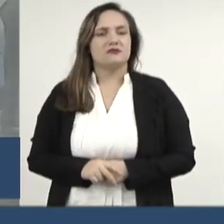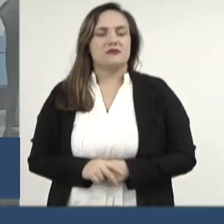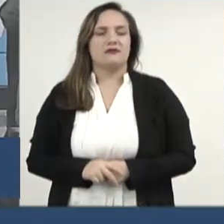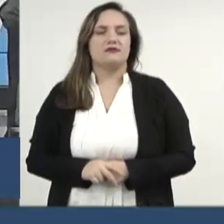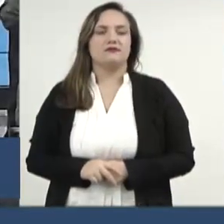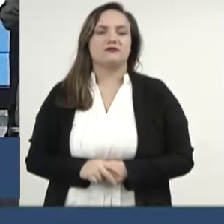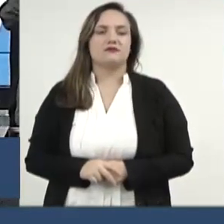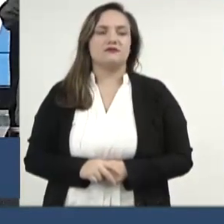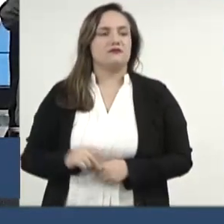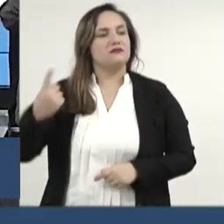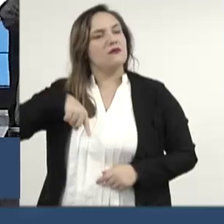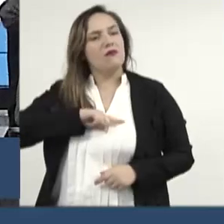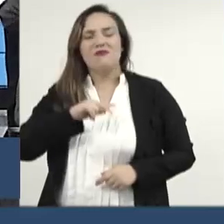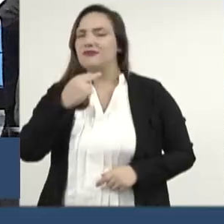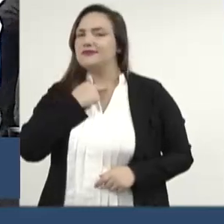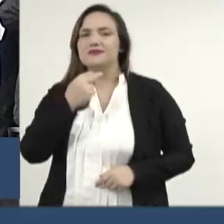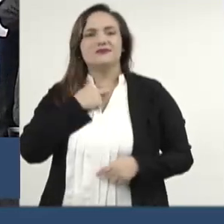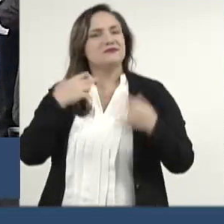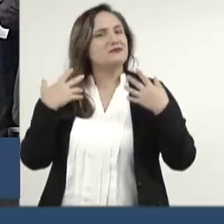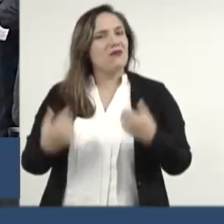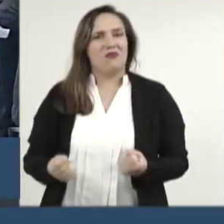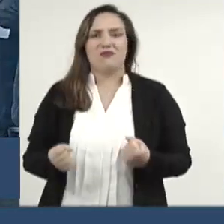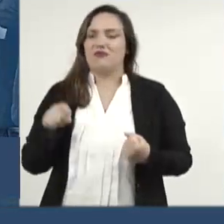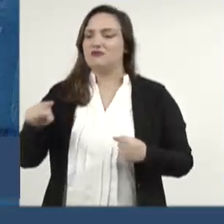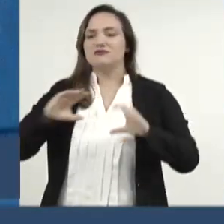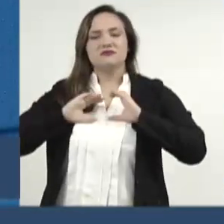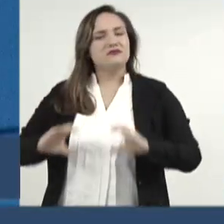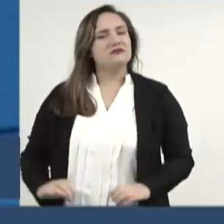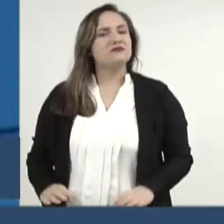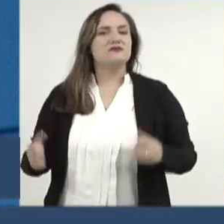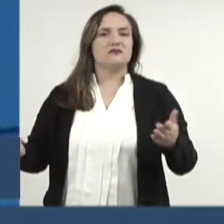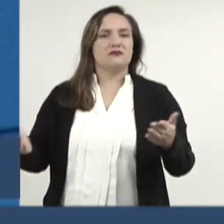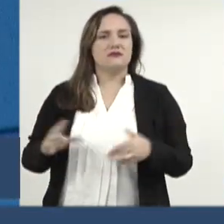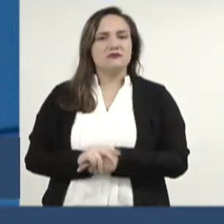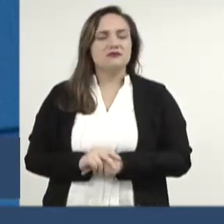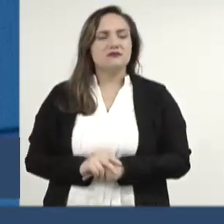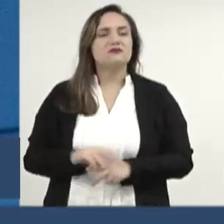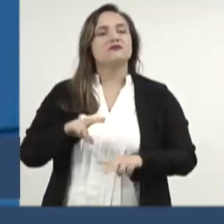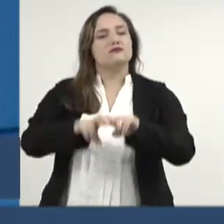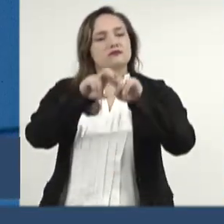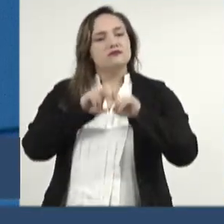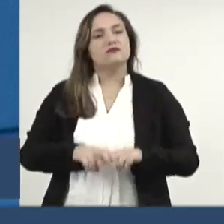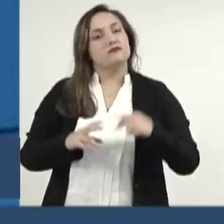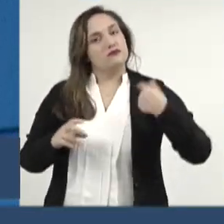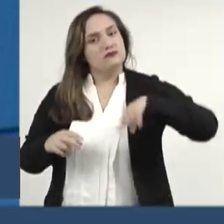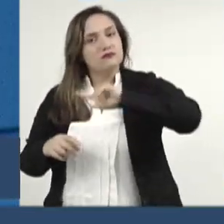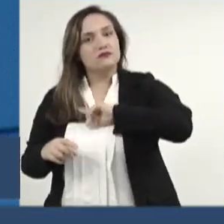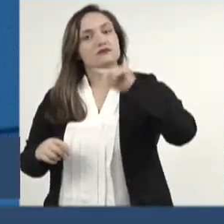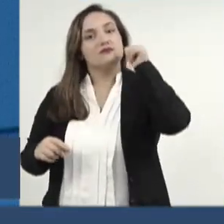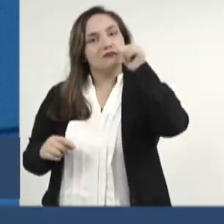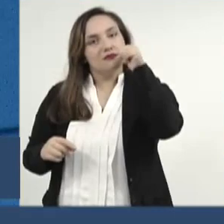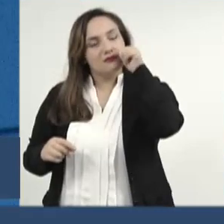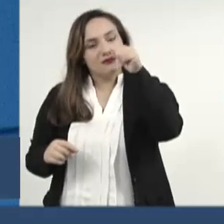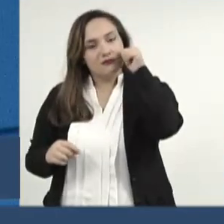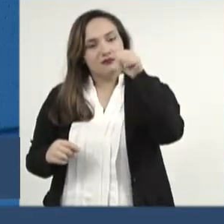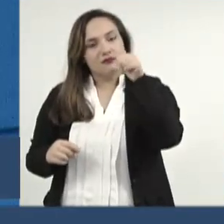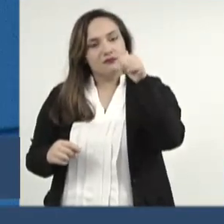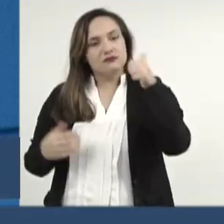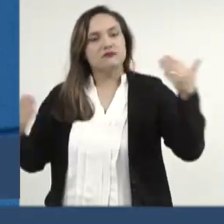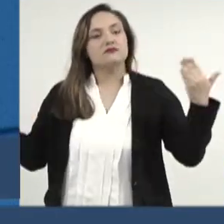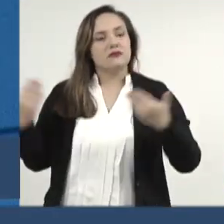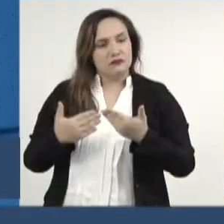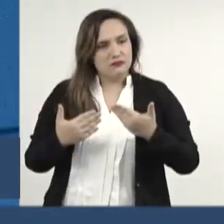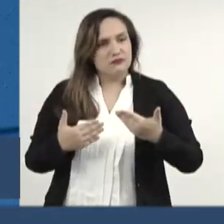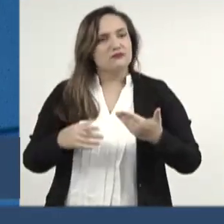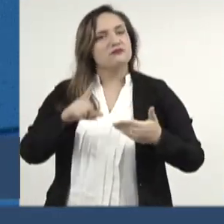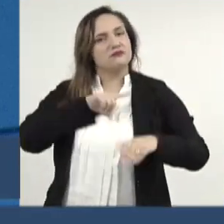É inadmissível esse tipo de atitude. E é por isso que nós, mulheres, mulheres que hoje ocupam aqui,